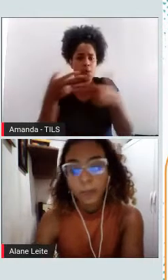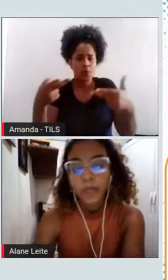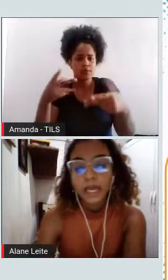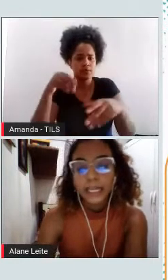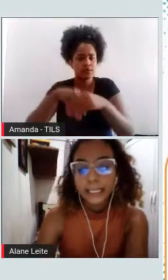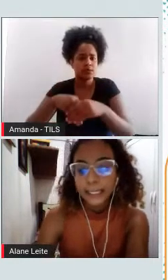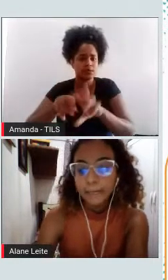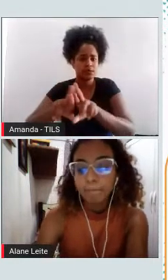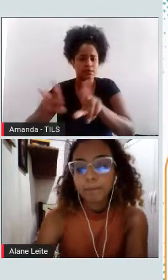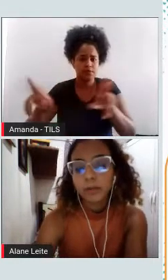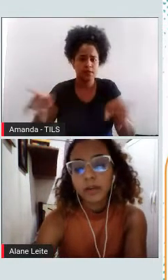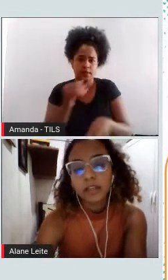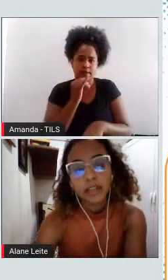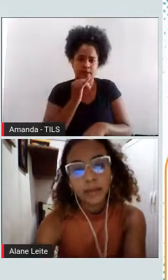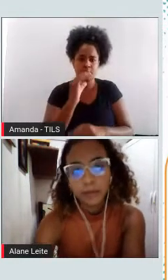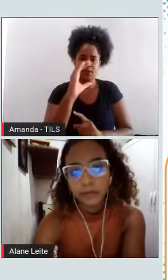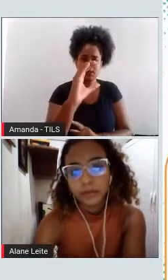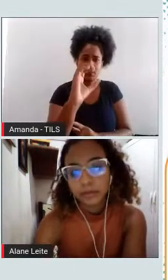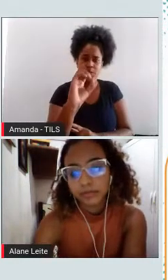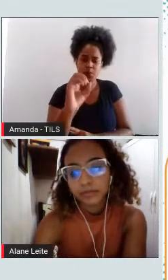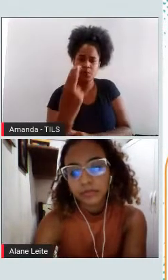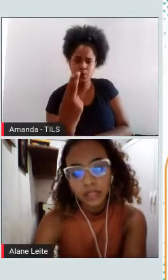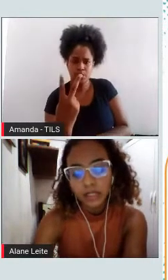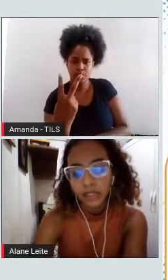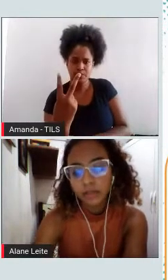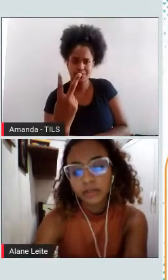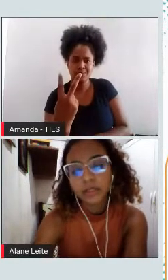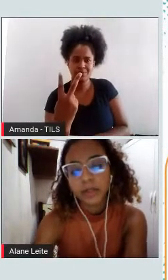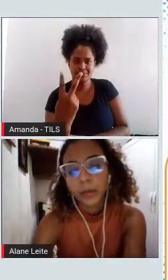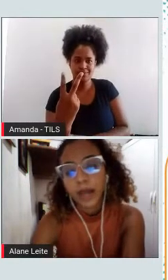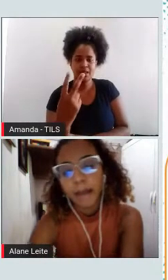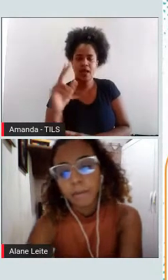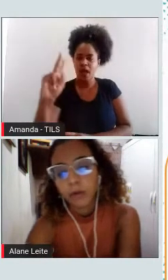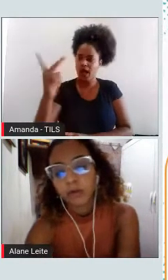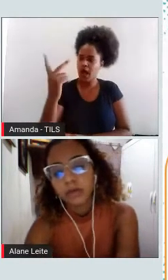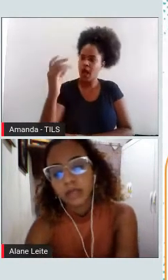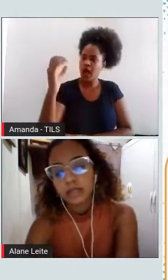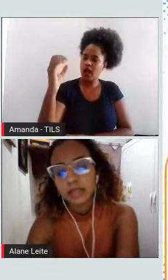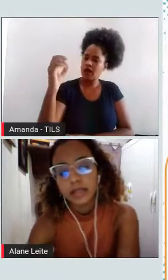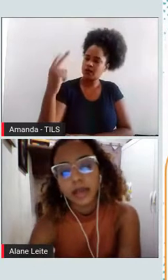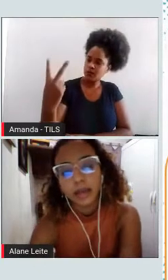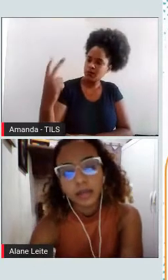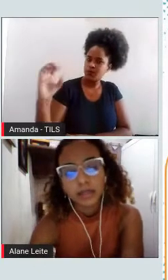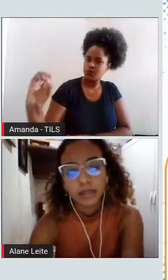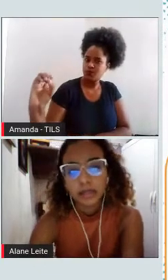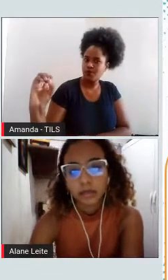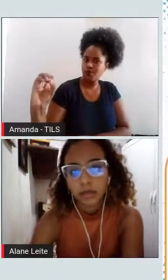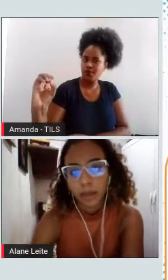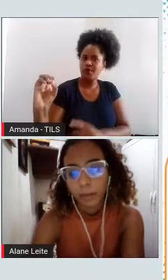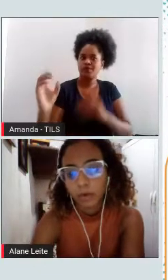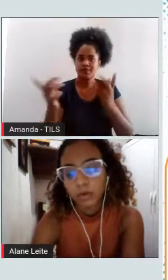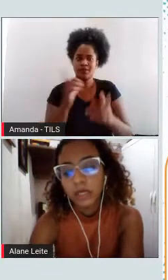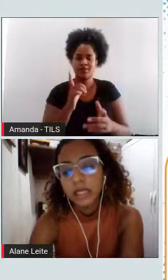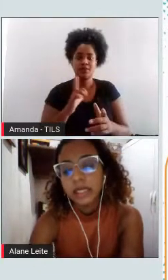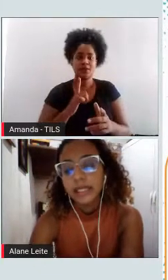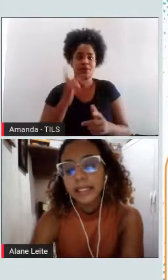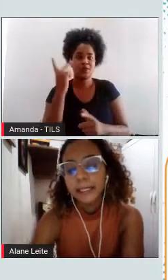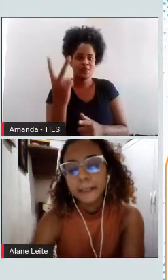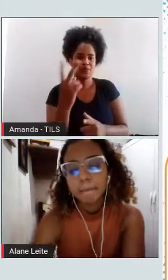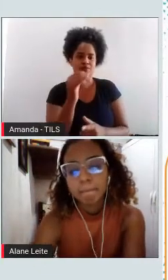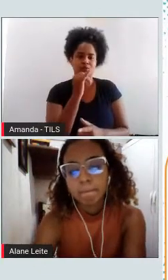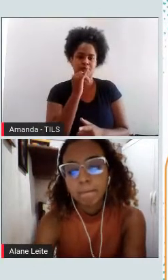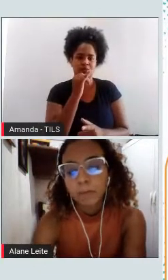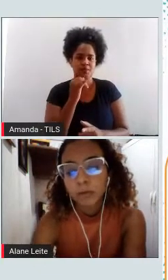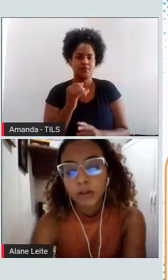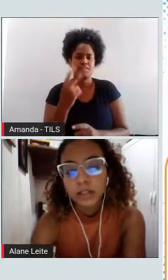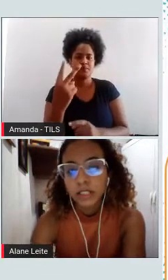diferentes, e o gás carbônico, que eu vou ter o carbono, que é esse C, a representação do carbono,